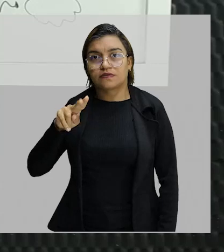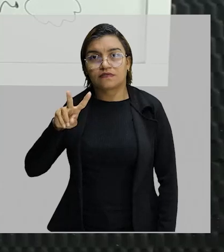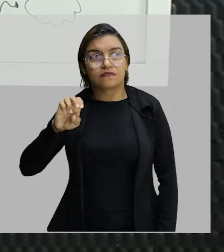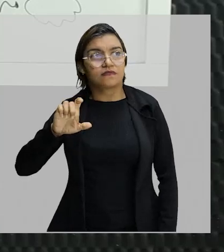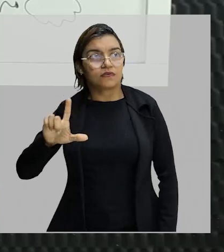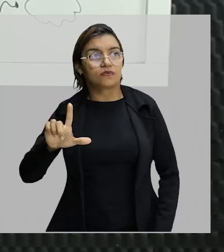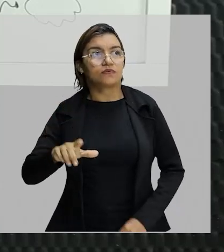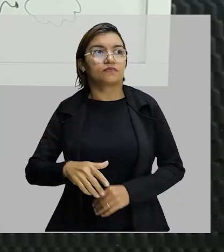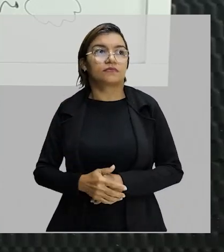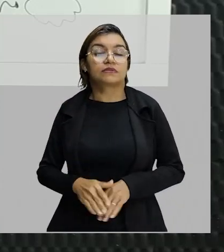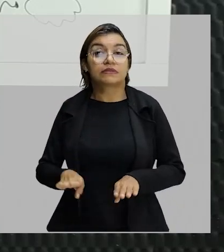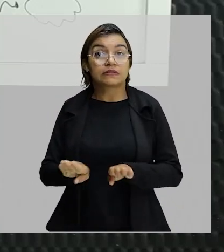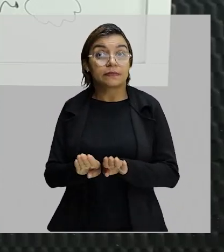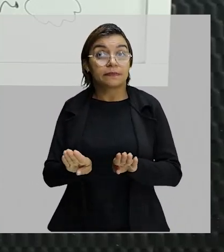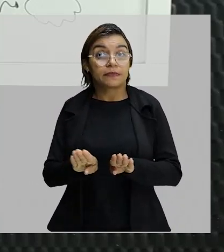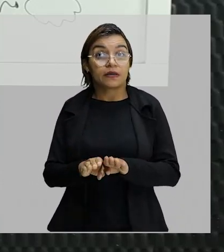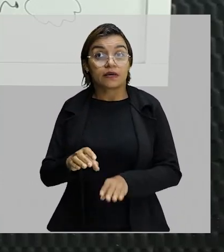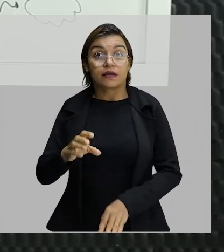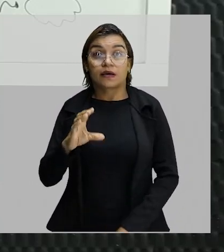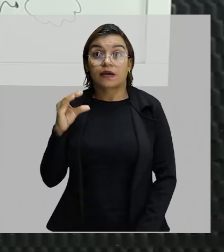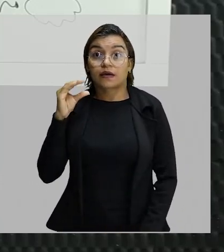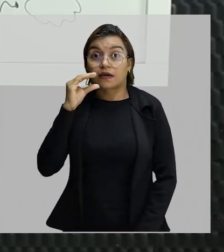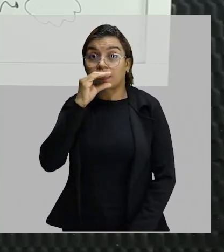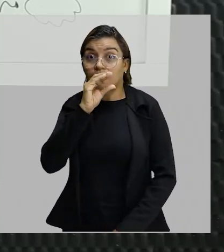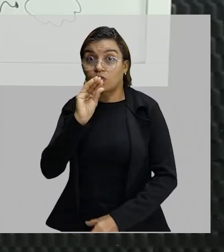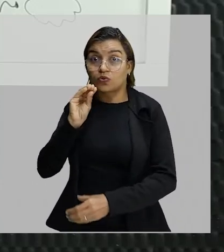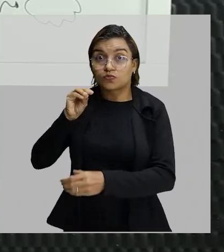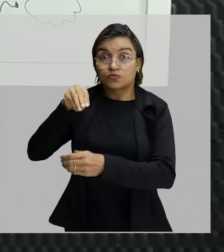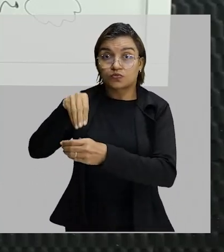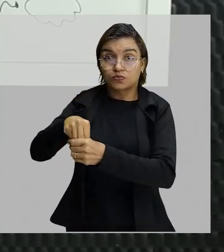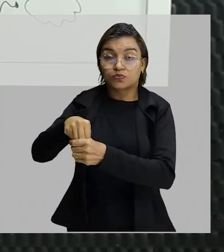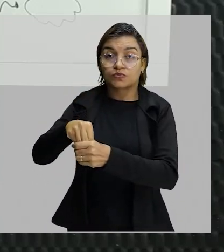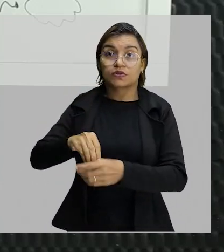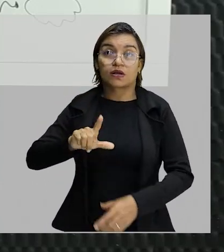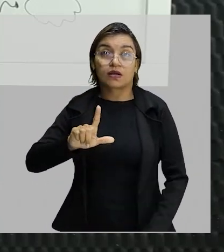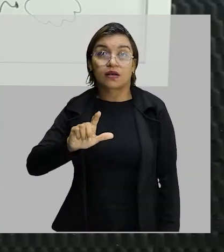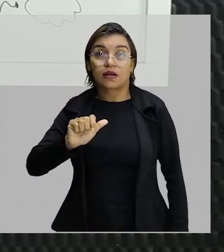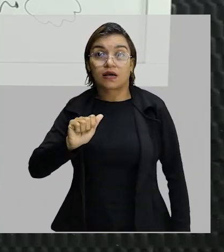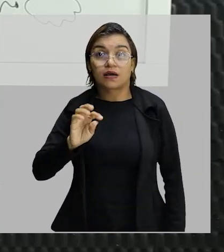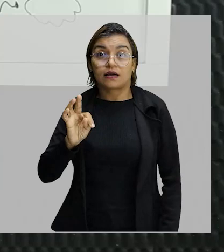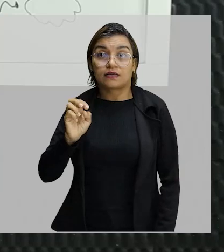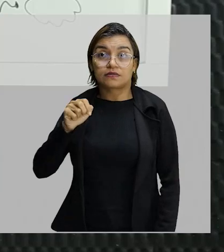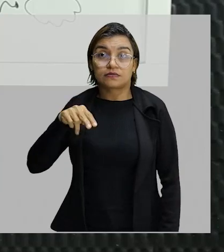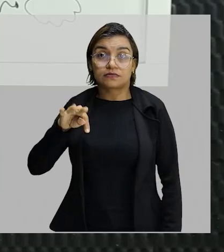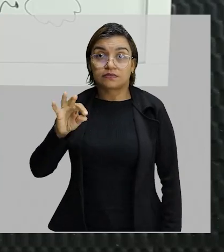e calor latente, certo? Eles